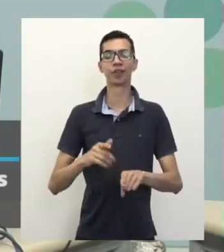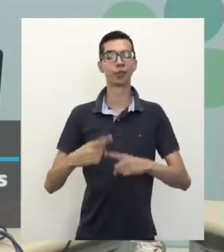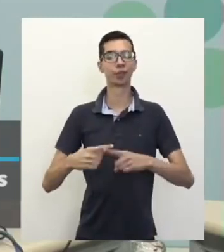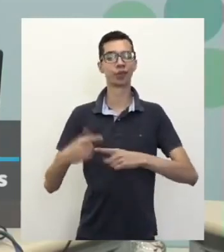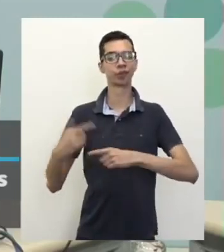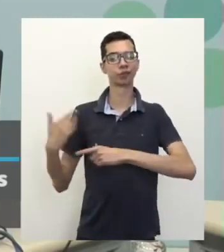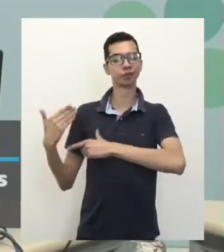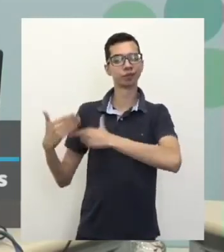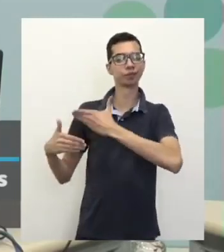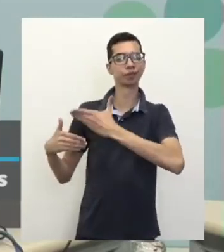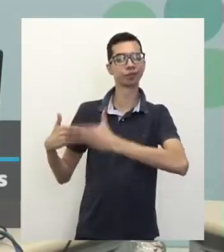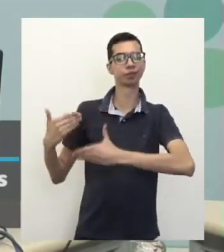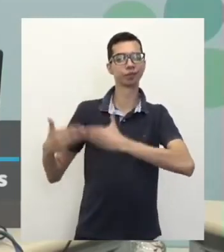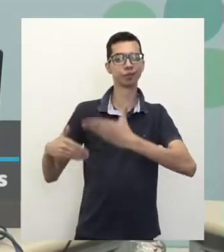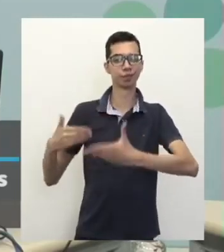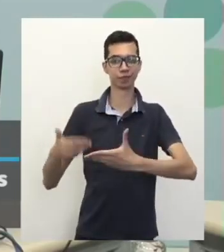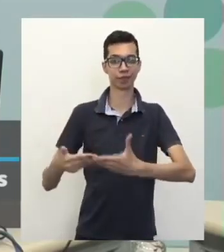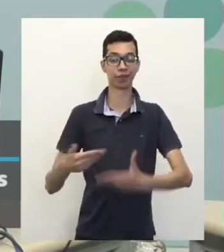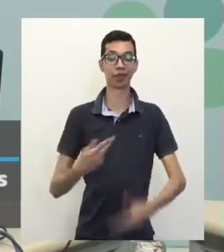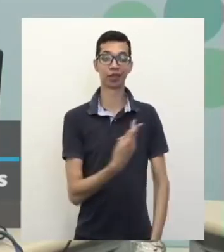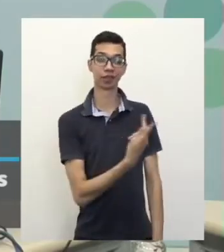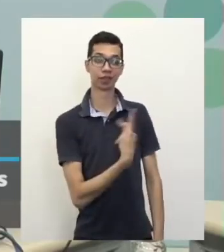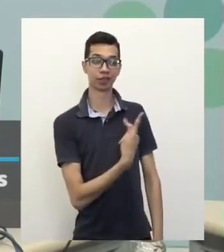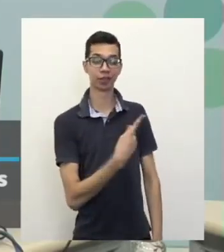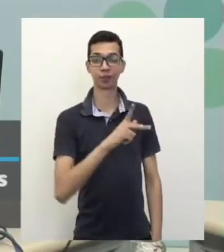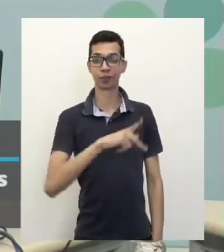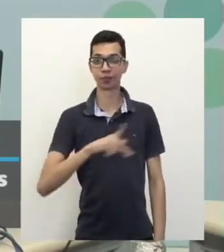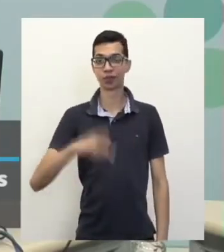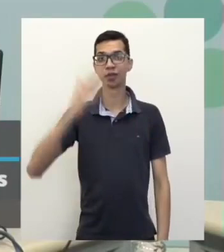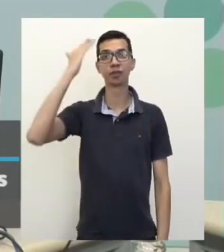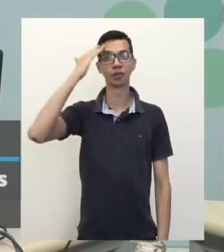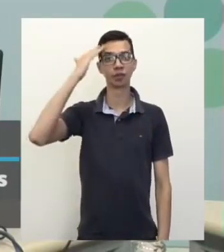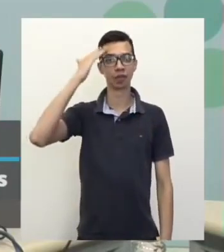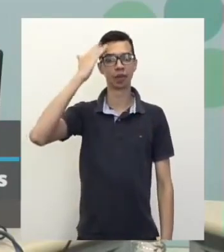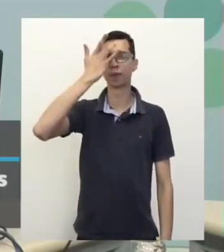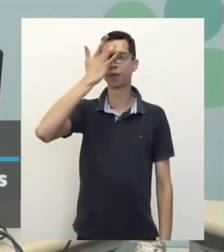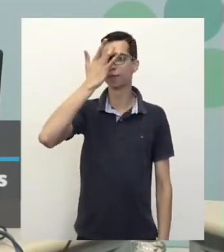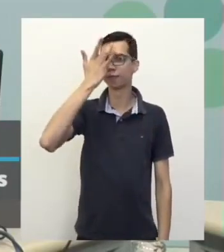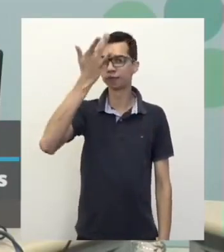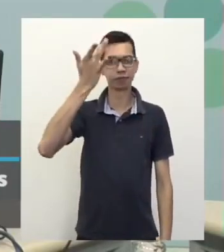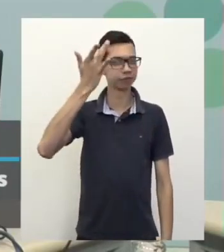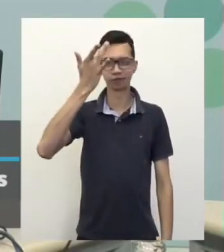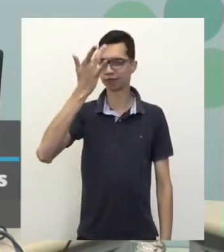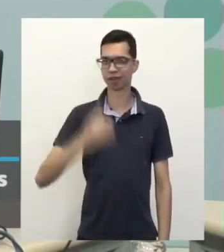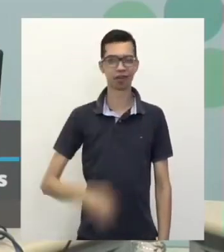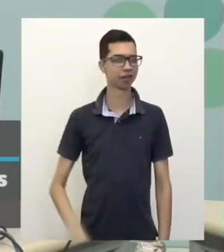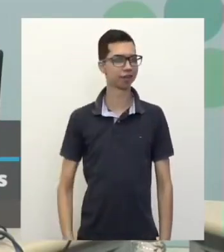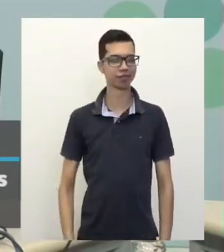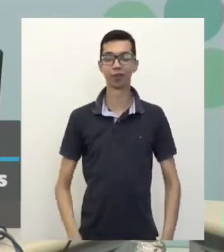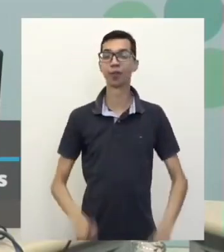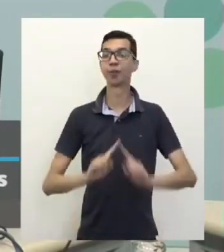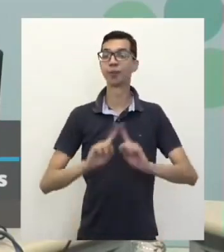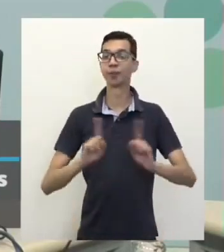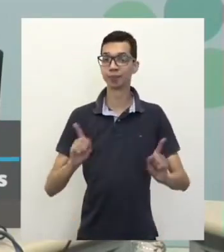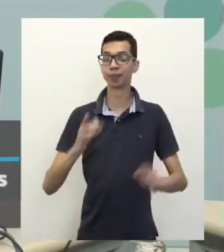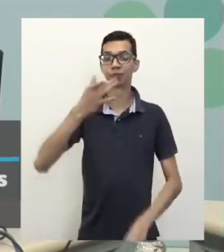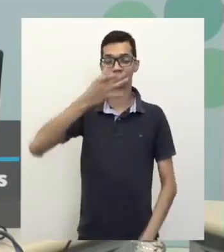professora, enquanto professora sabemos, né, que não é fácil, mas a gente sabe do